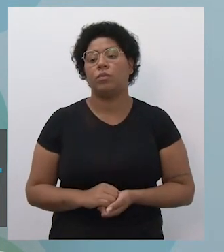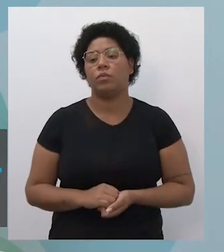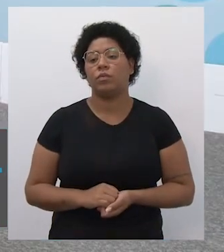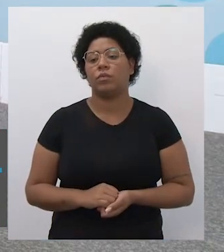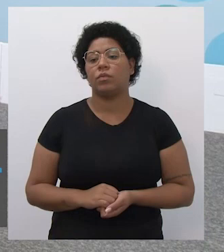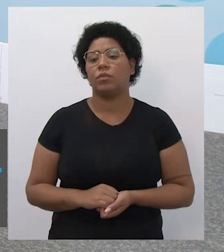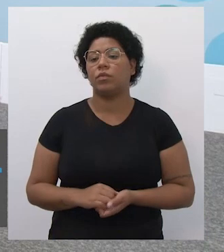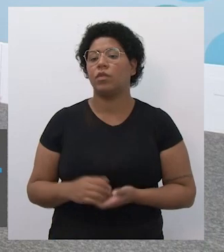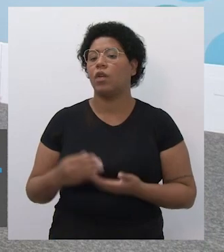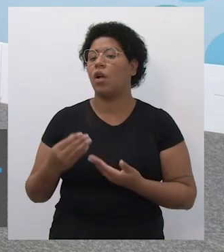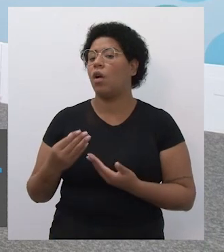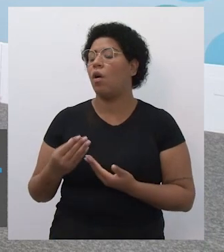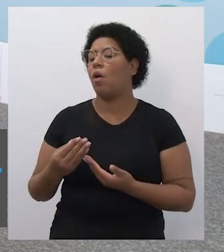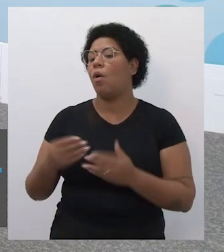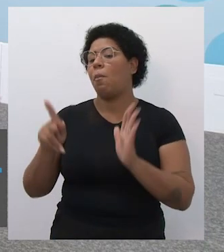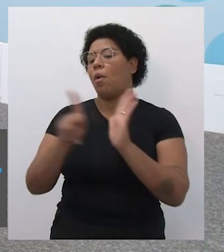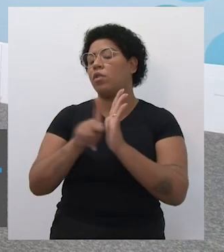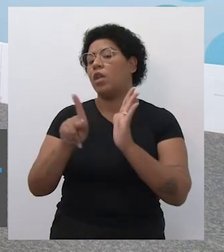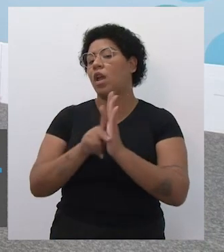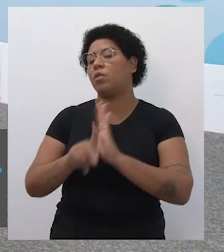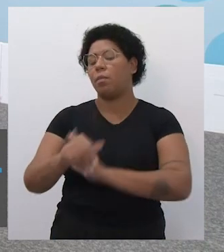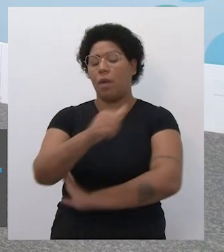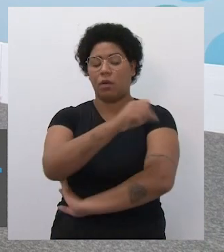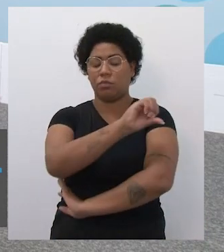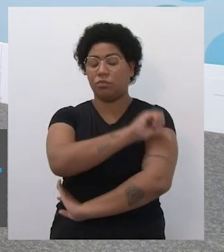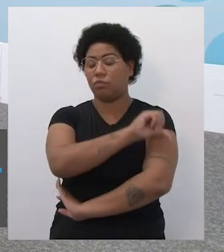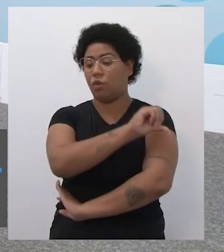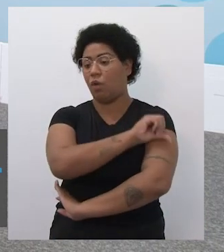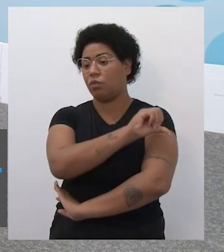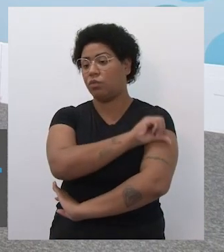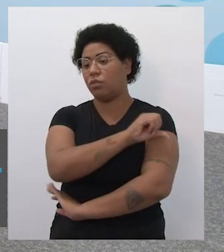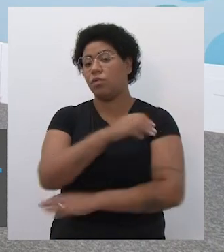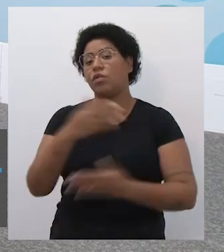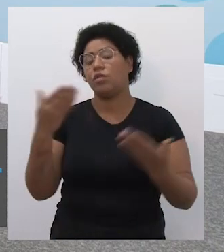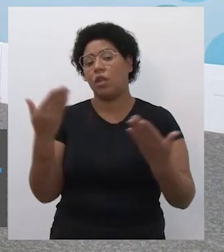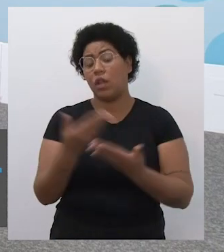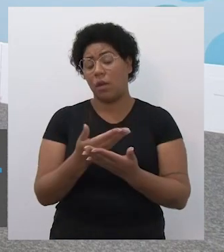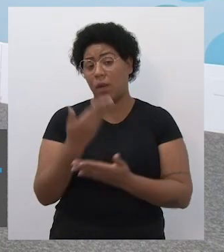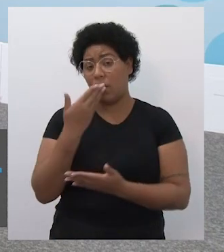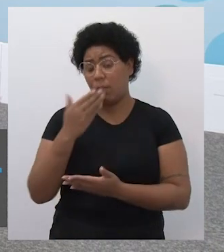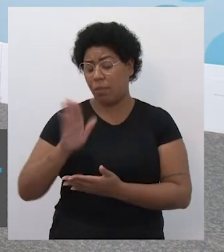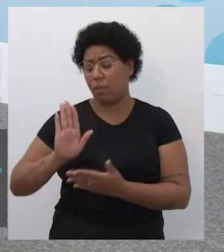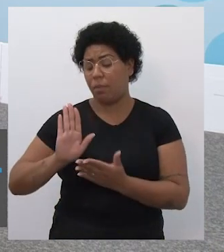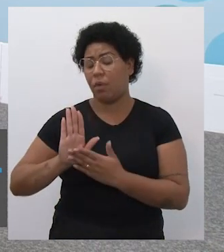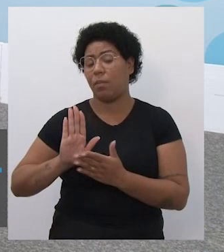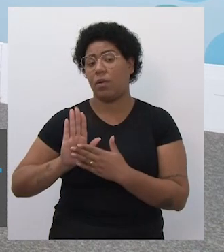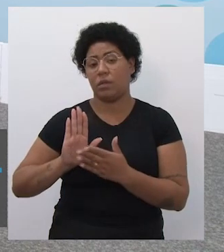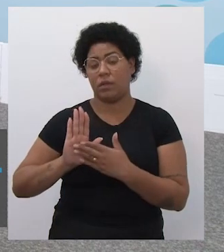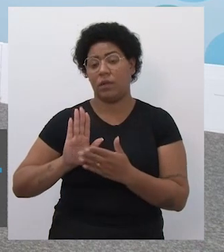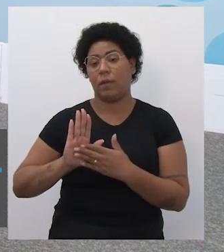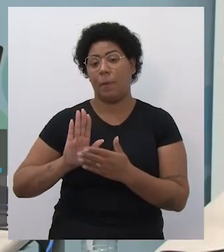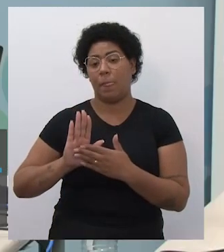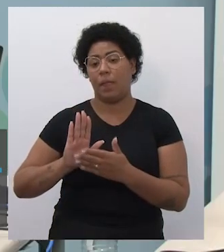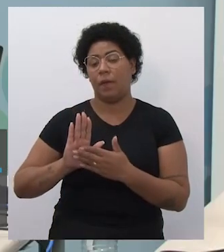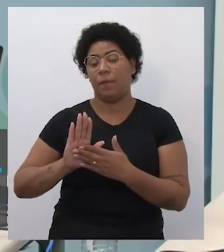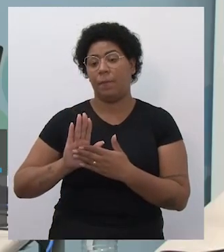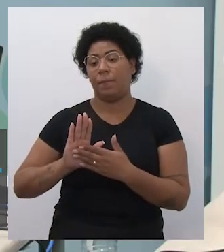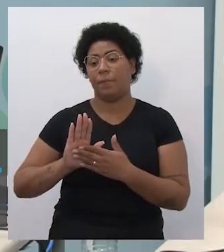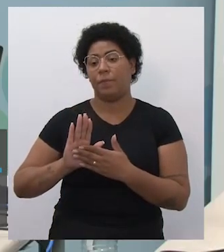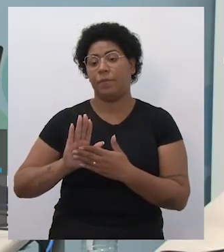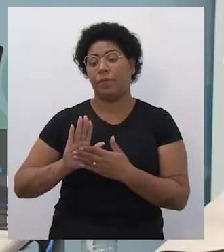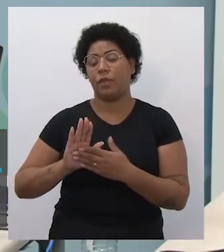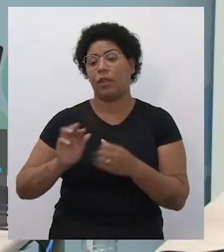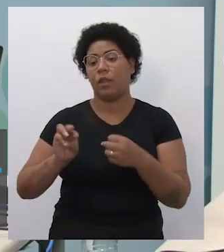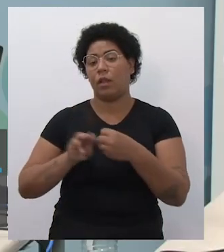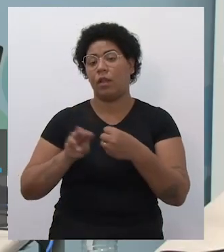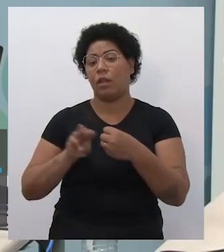o 9º ano do ensino fundamental. Muito bem, então já temos aí uma proposta, né, para o ensino fundamental 9º ano. Nós queremos